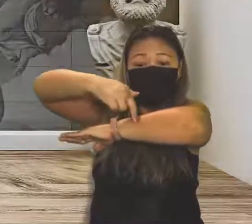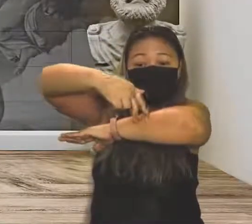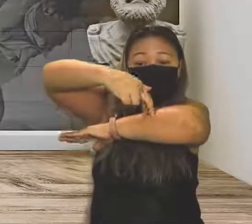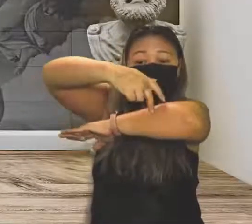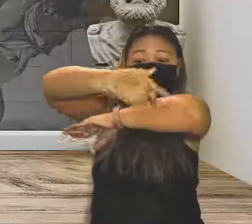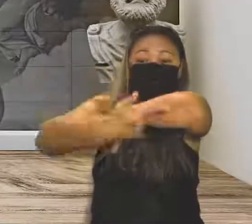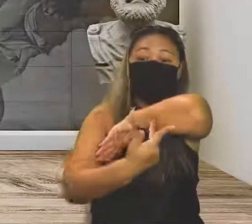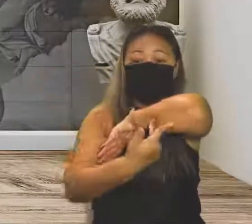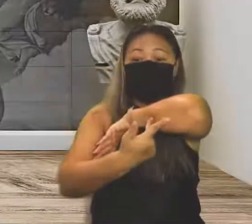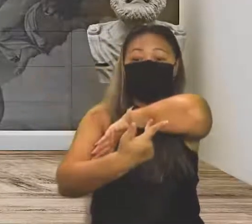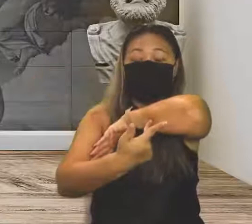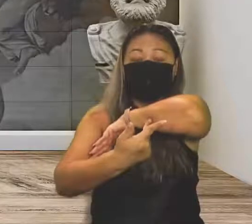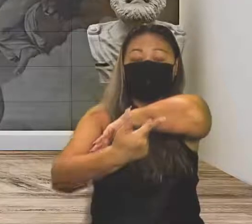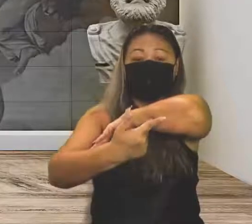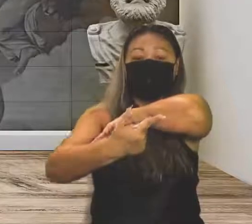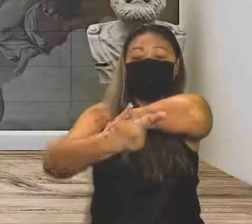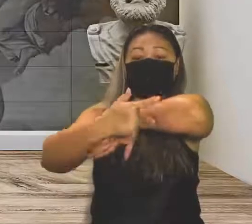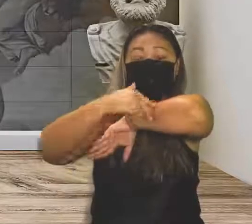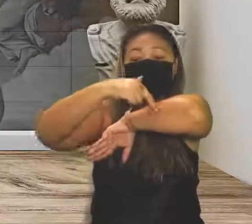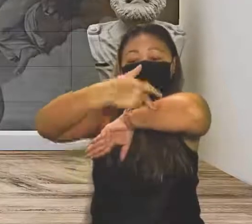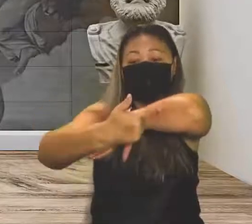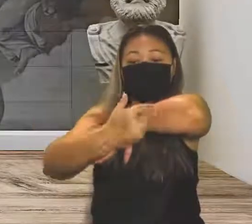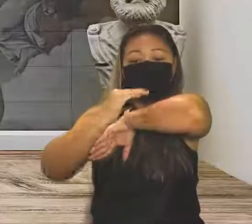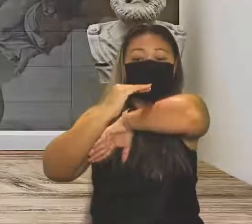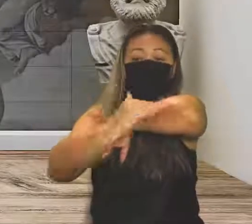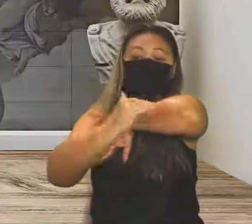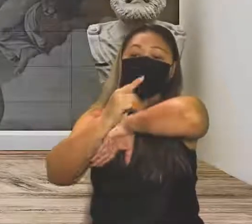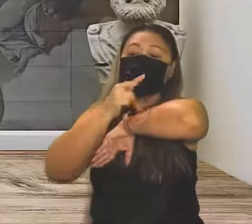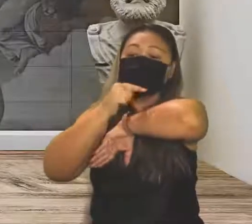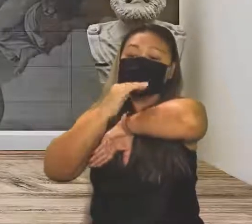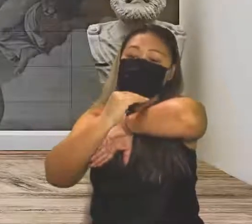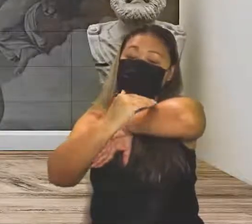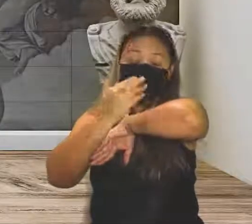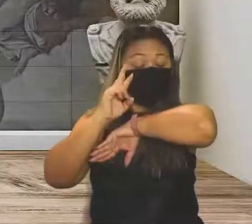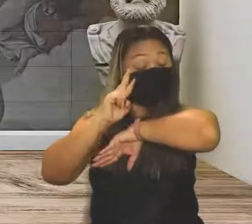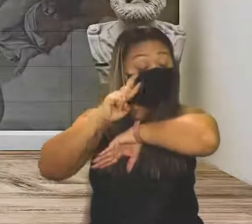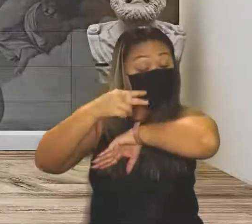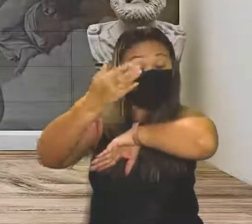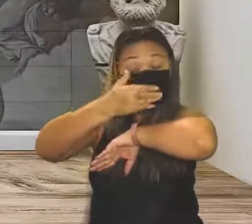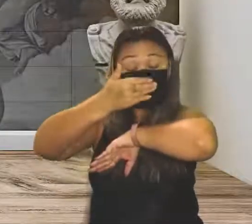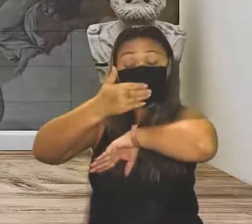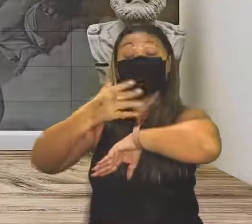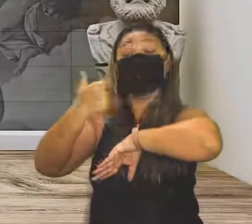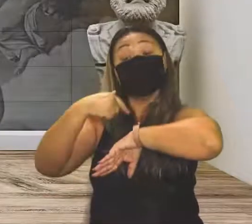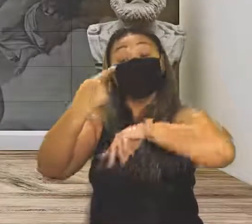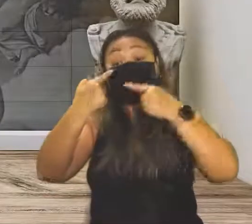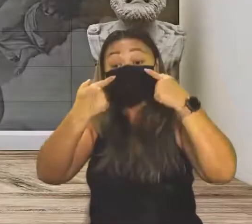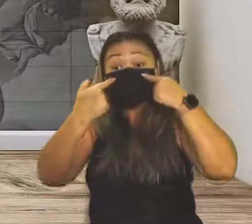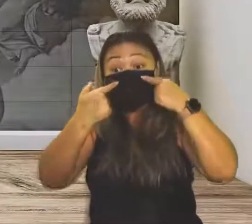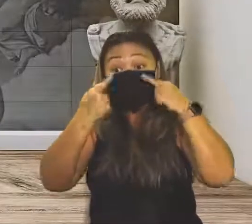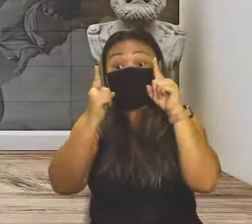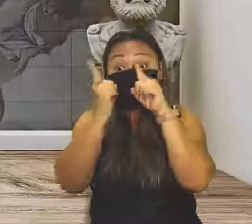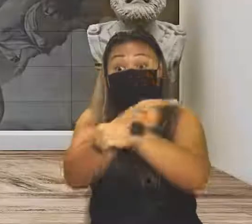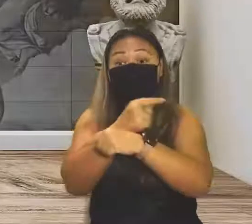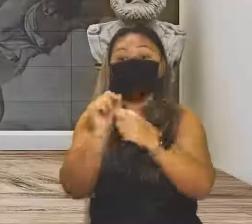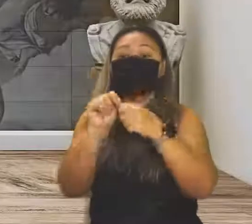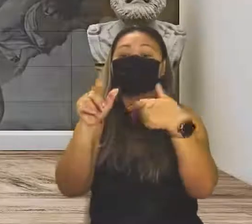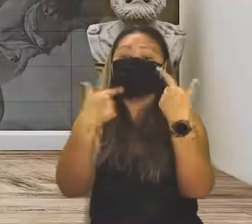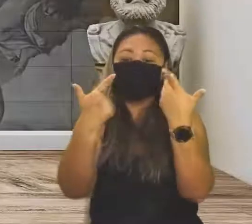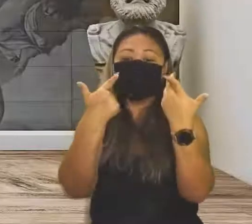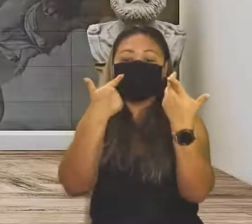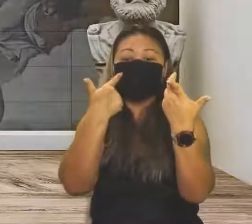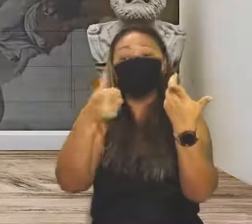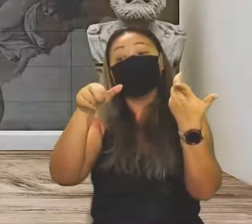eu caio, tem um buraco ali que a água está cobrindo, né? Então, os sentidos me enganaram. Na razão, eu não